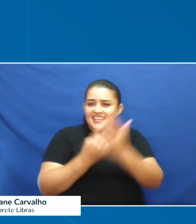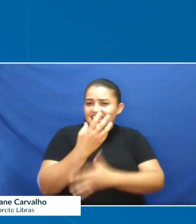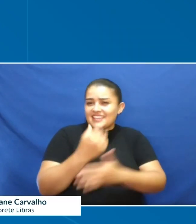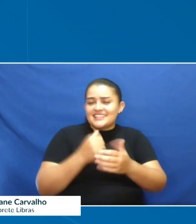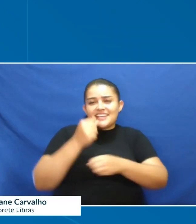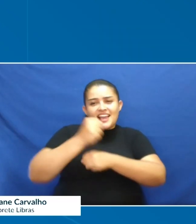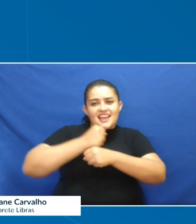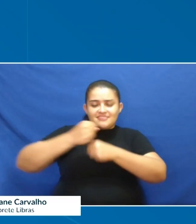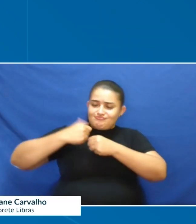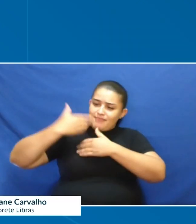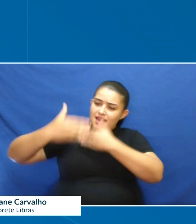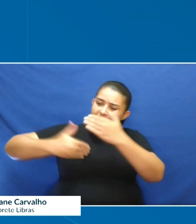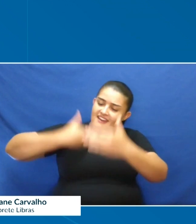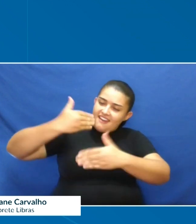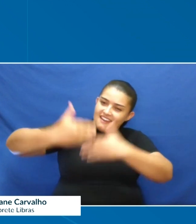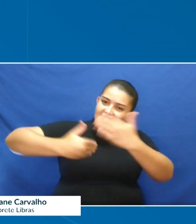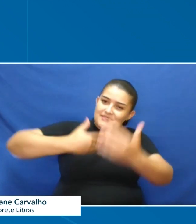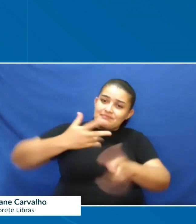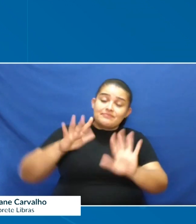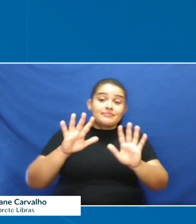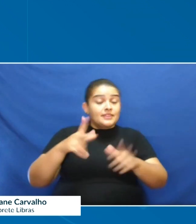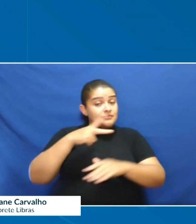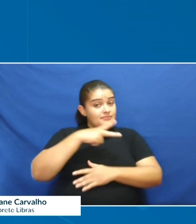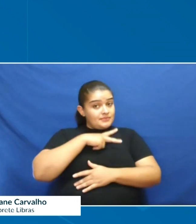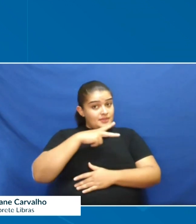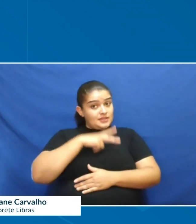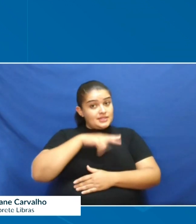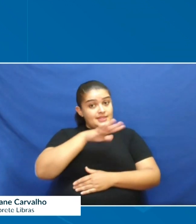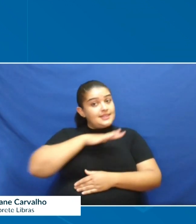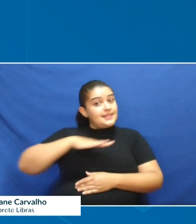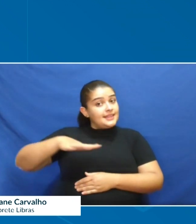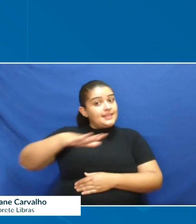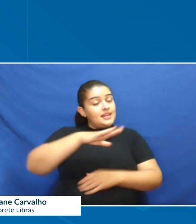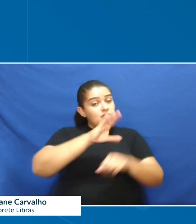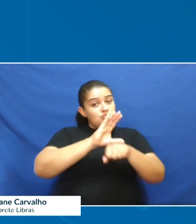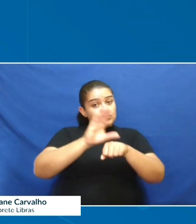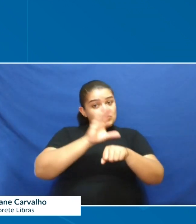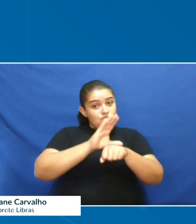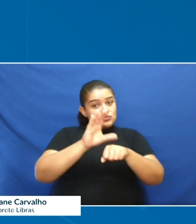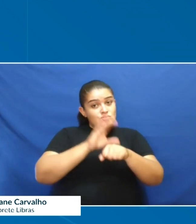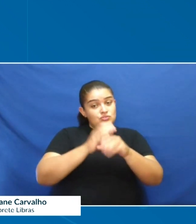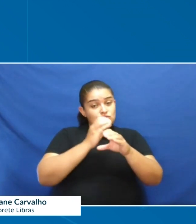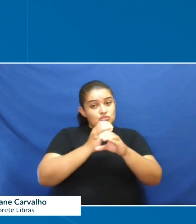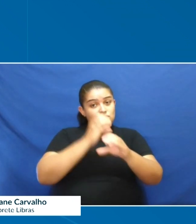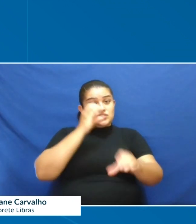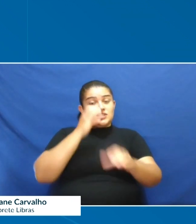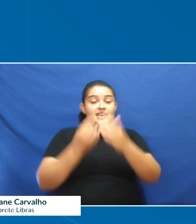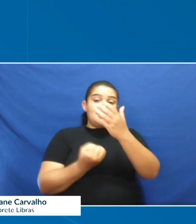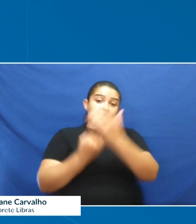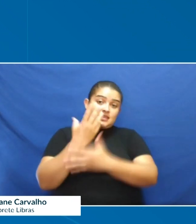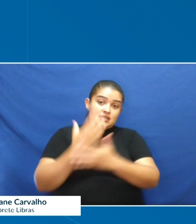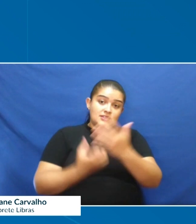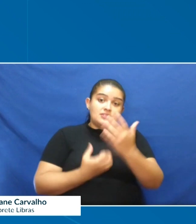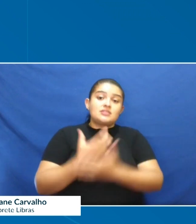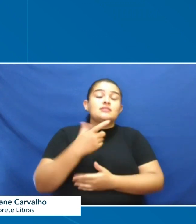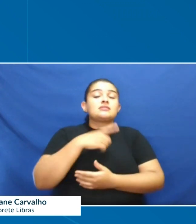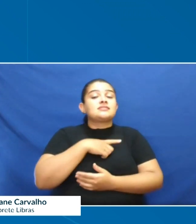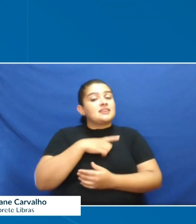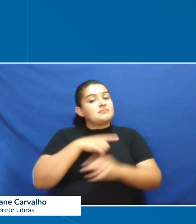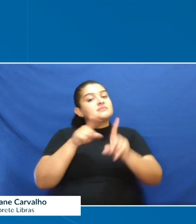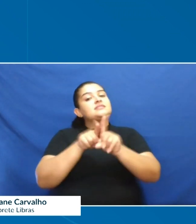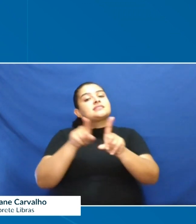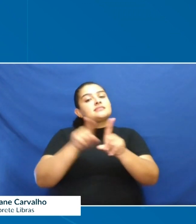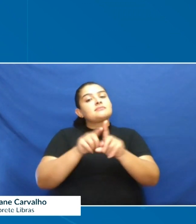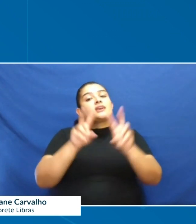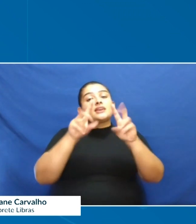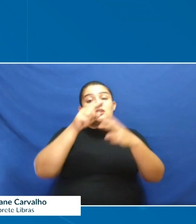ano. Particularmente lá no nosso curso de Engenharia de Produção, nós temos